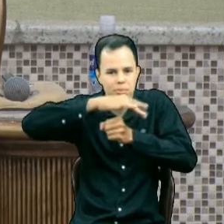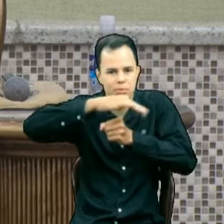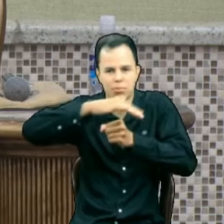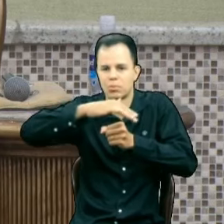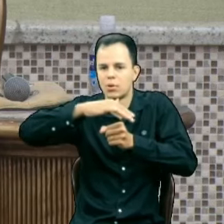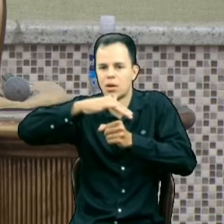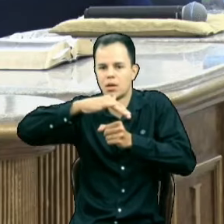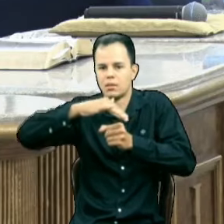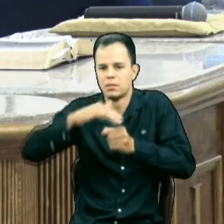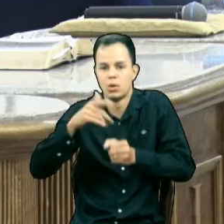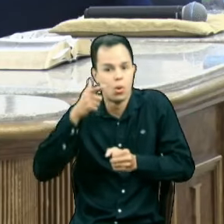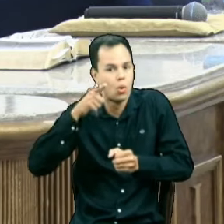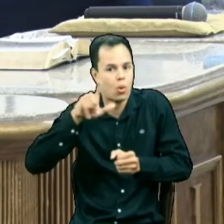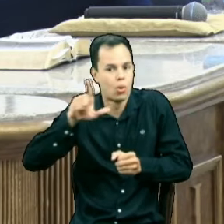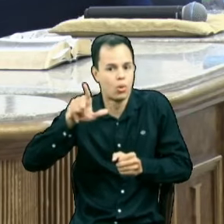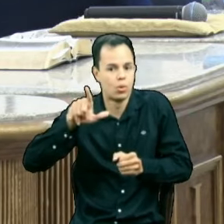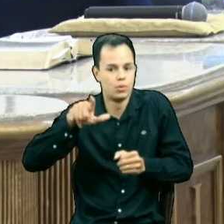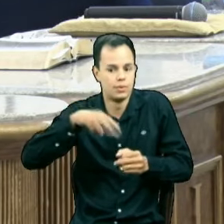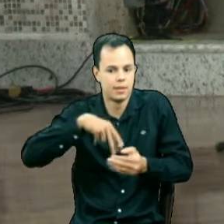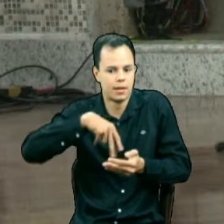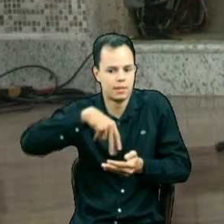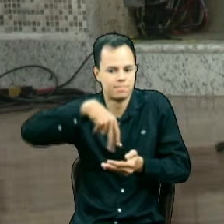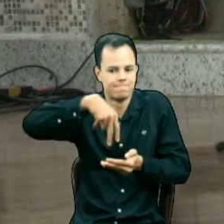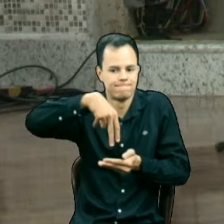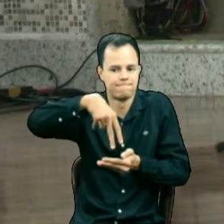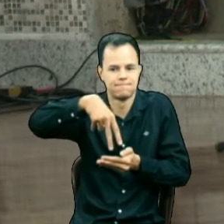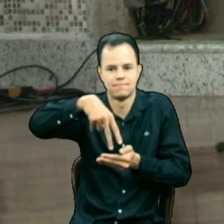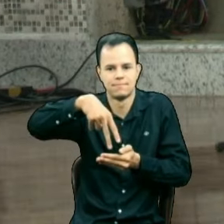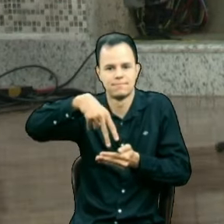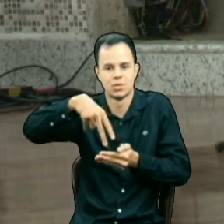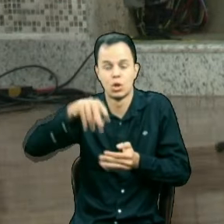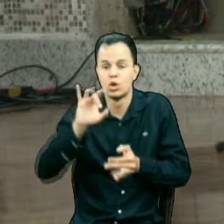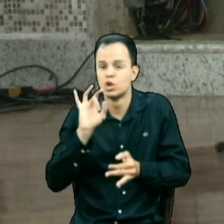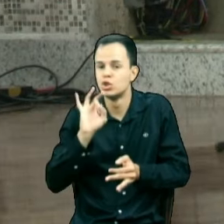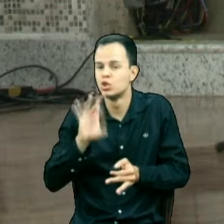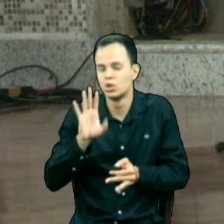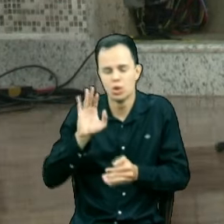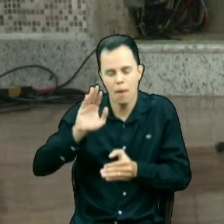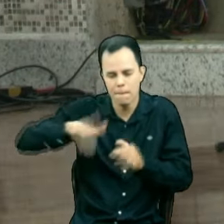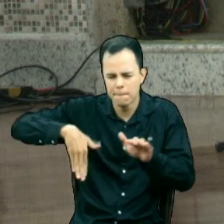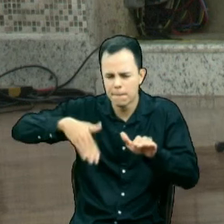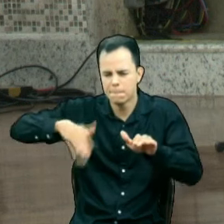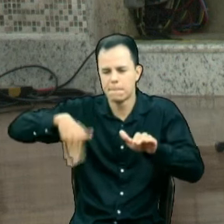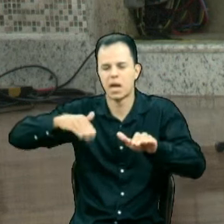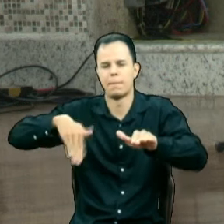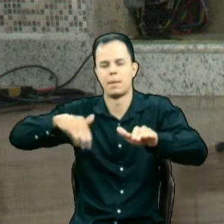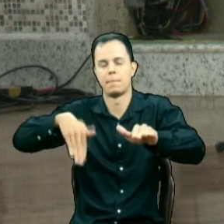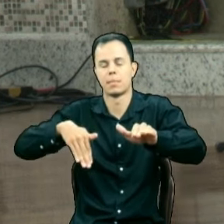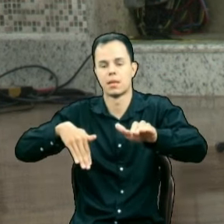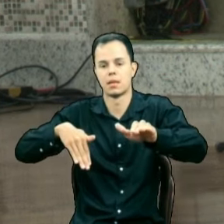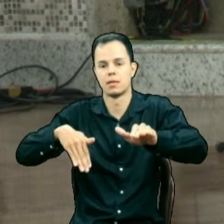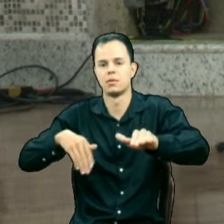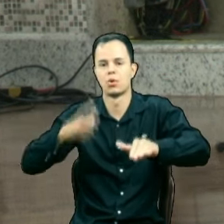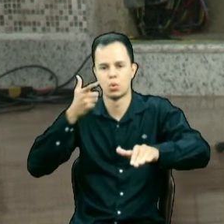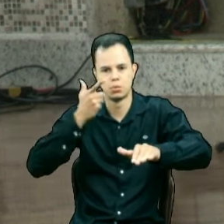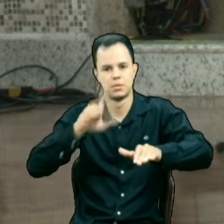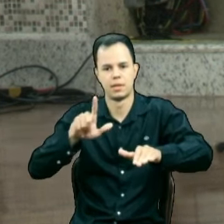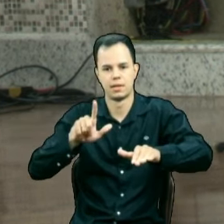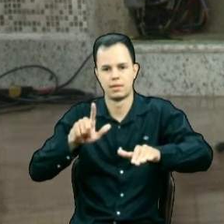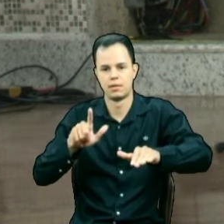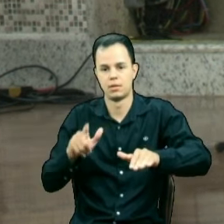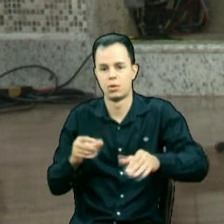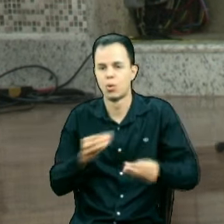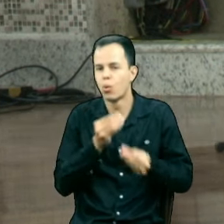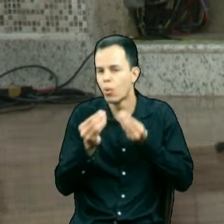não natural viver aquele momento a menos que Deus te deu uma graça especial para você viver aquela experiência extraordinária